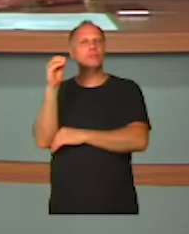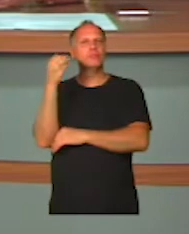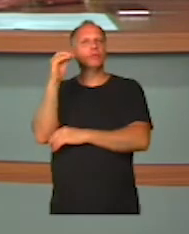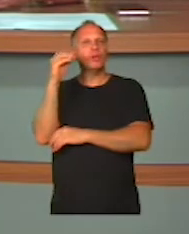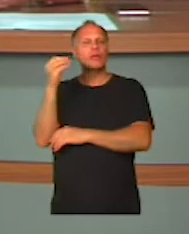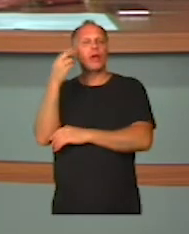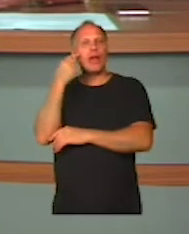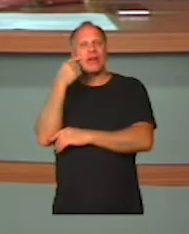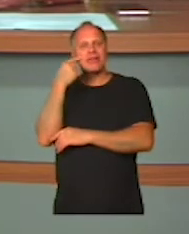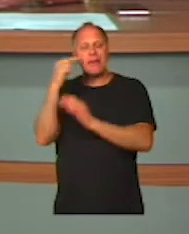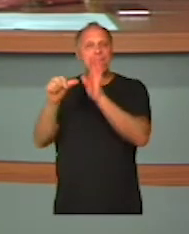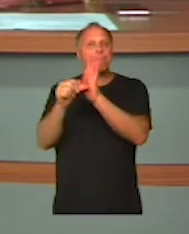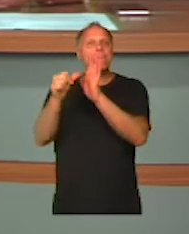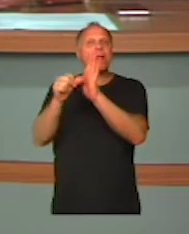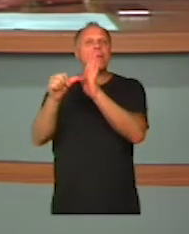formei